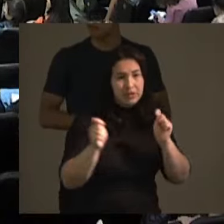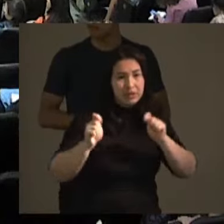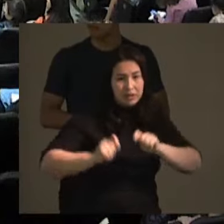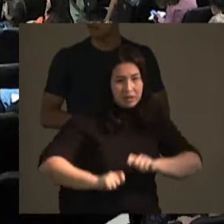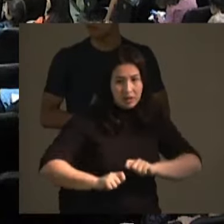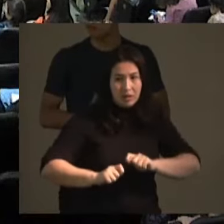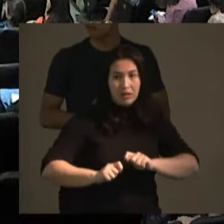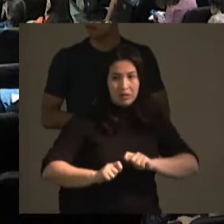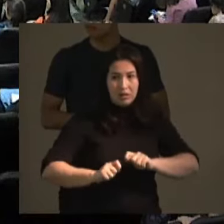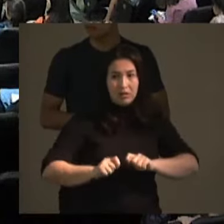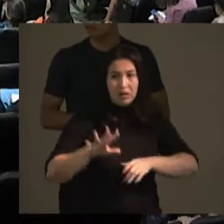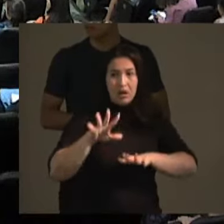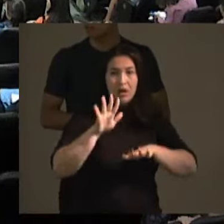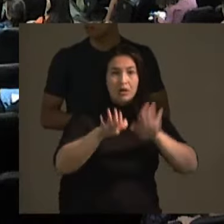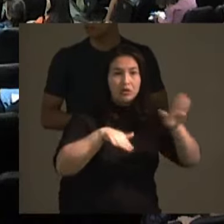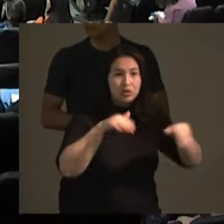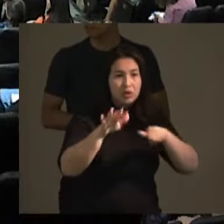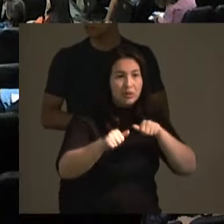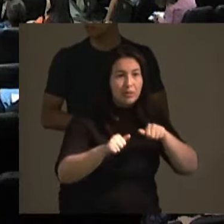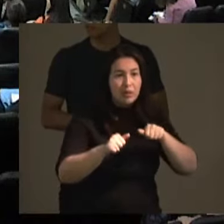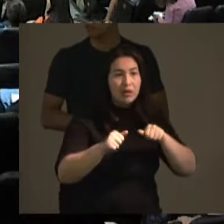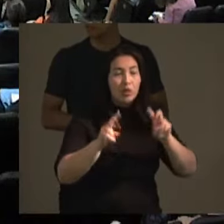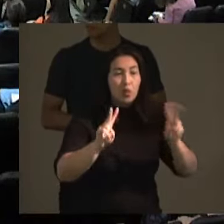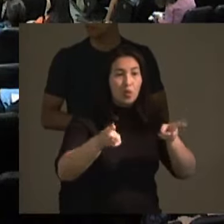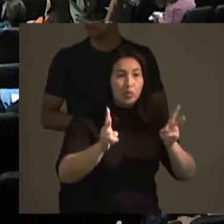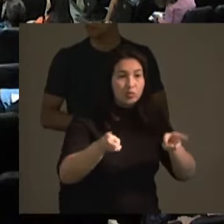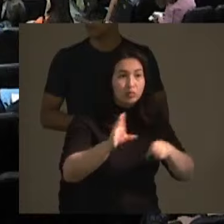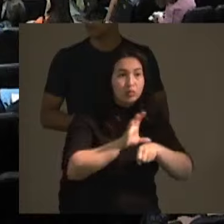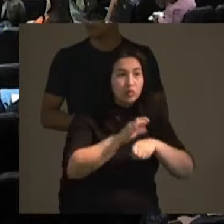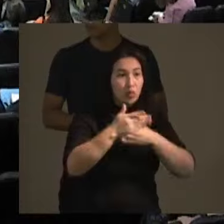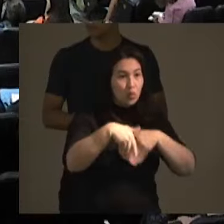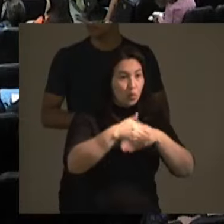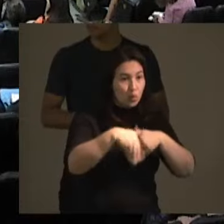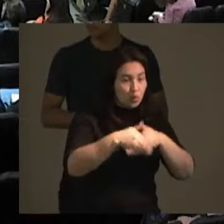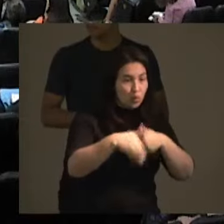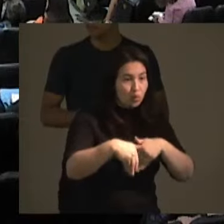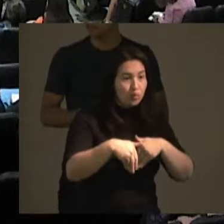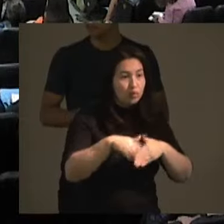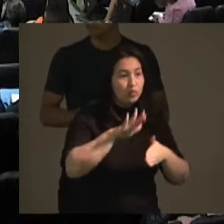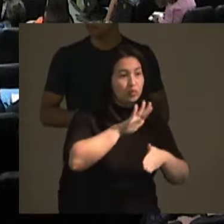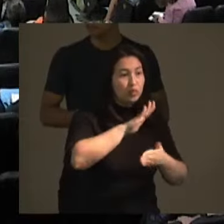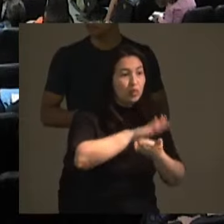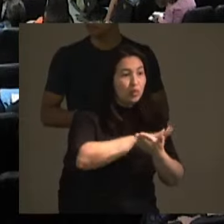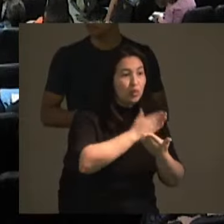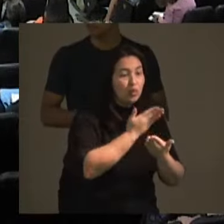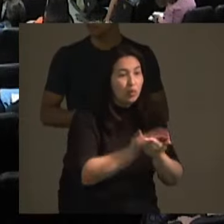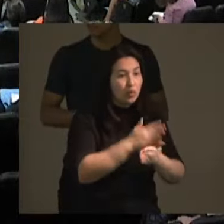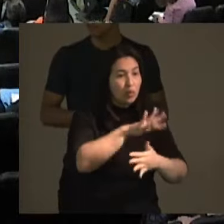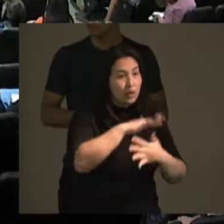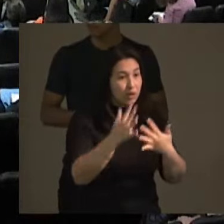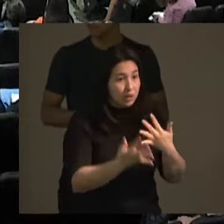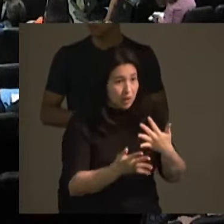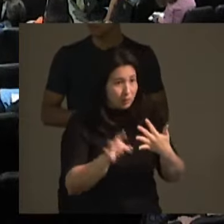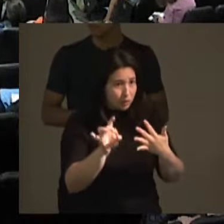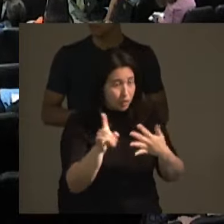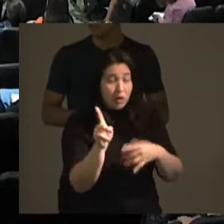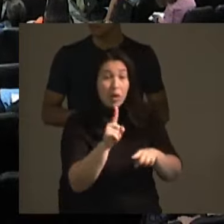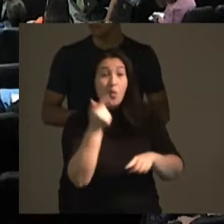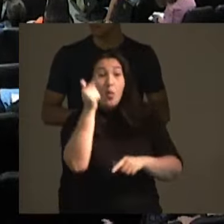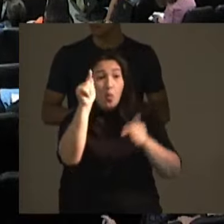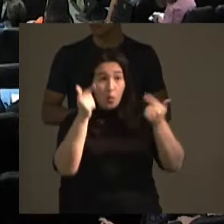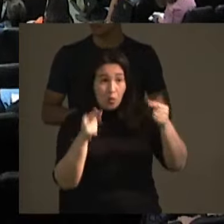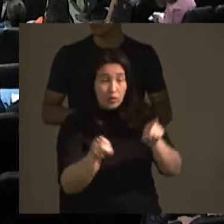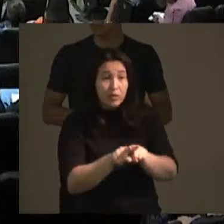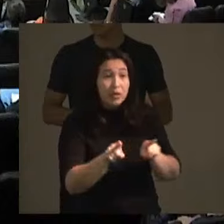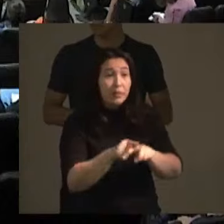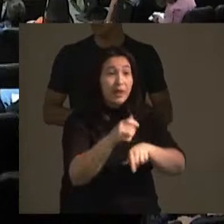haver a contratação efetiva e concursos para intérpretes e outros profissionais, que nós estamos chamando